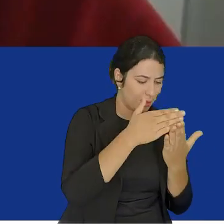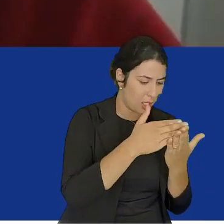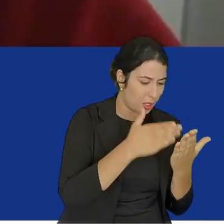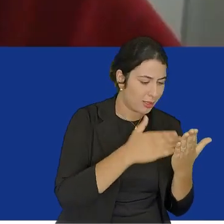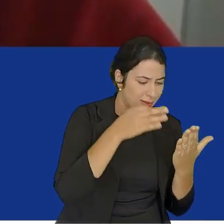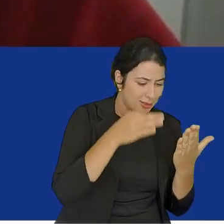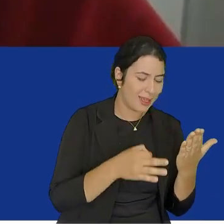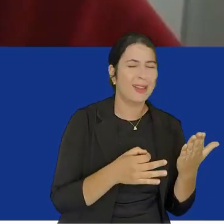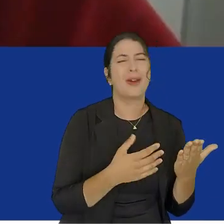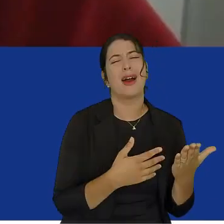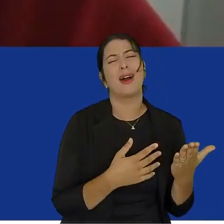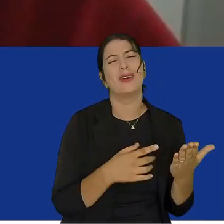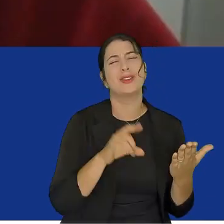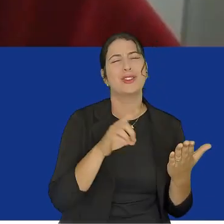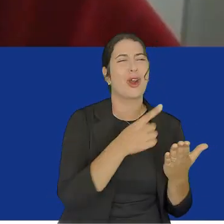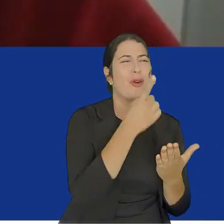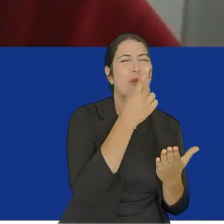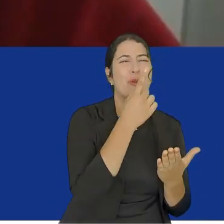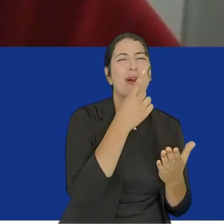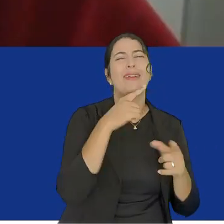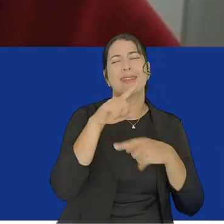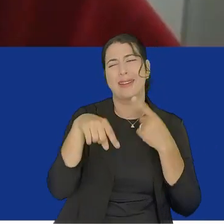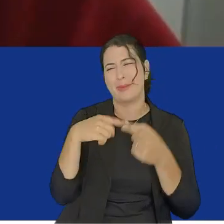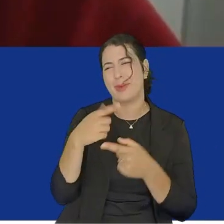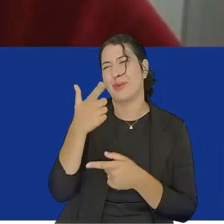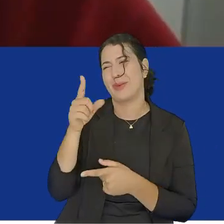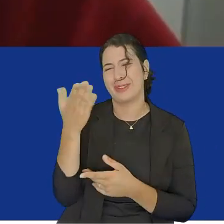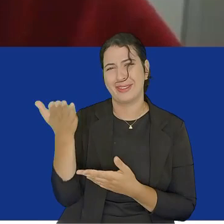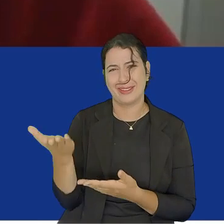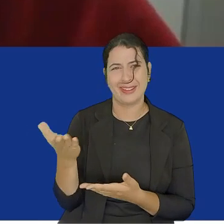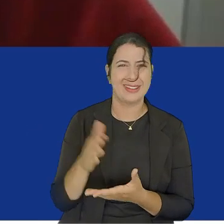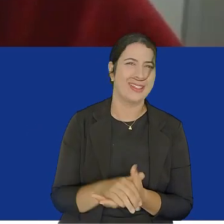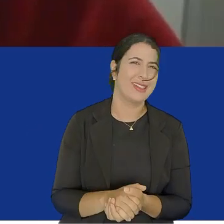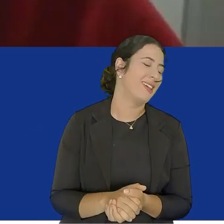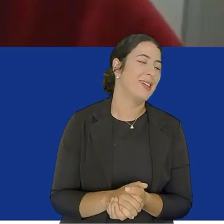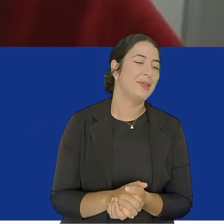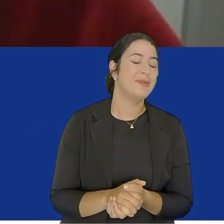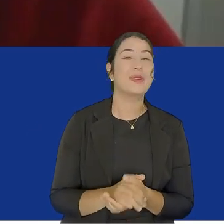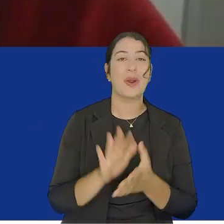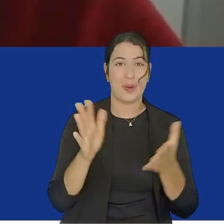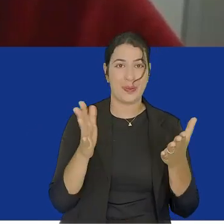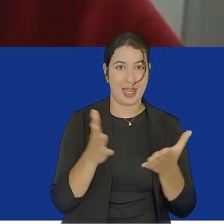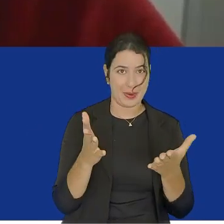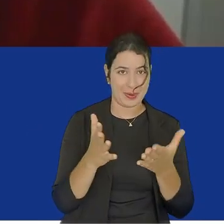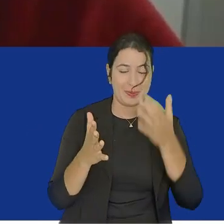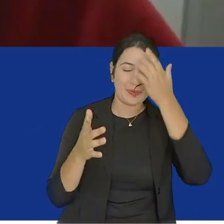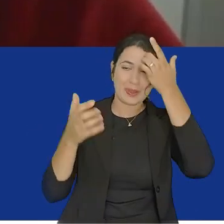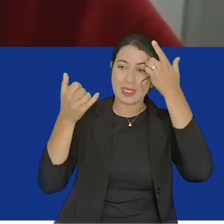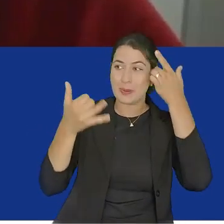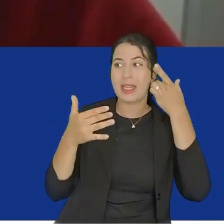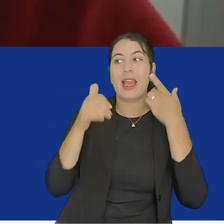mas eu apresentei uma para depois apresentar outra. Peço perdão, Carla. Eu acho que vou fazer assim, vou apresentar a Carla